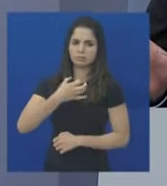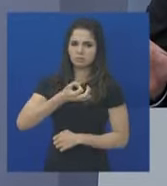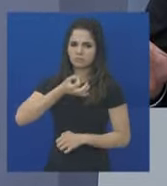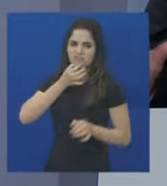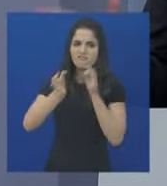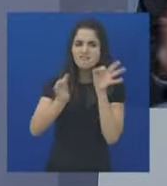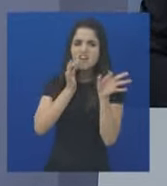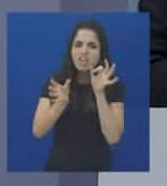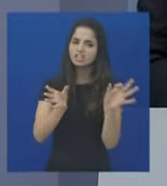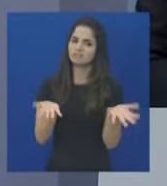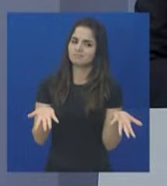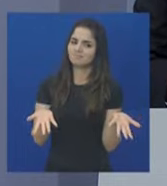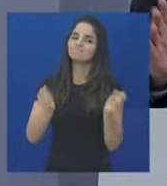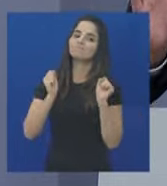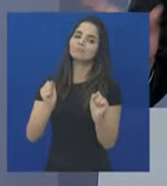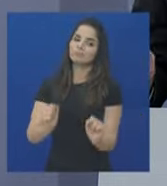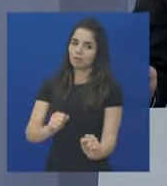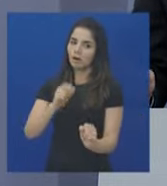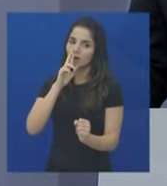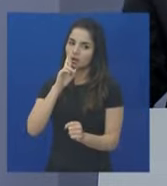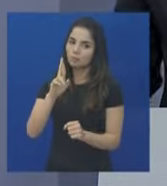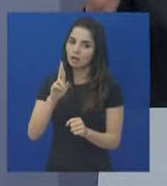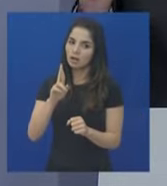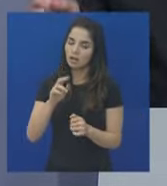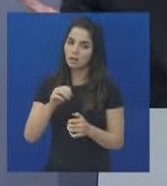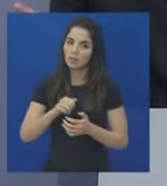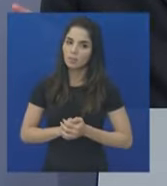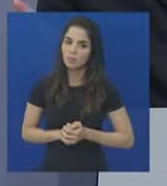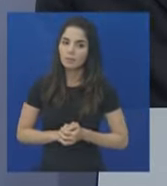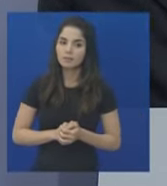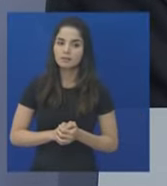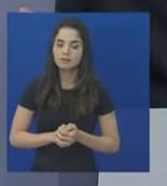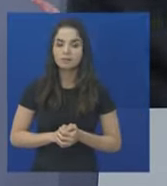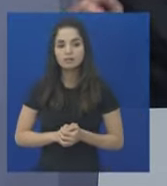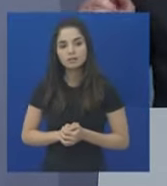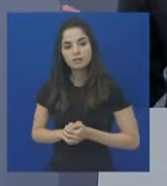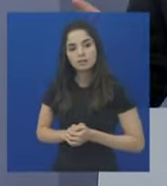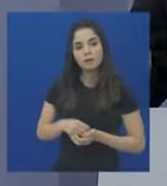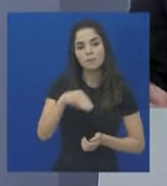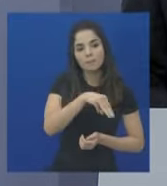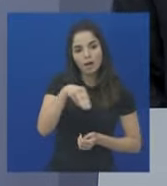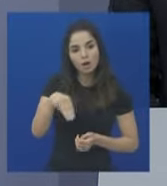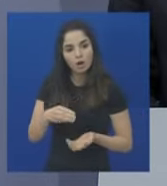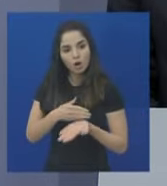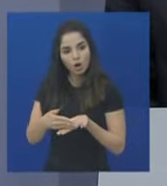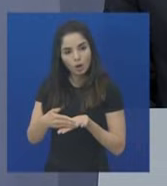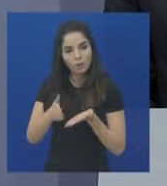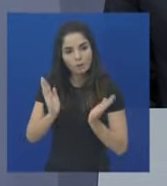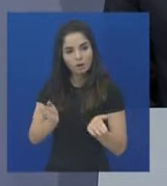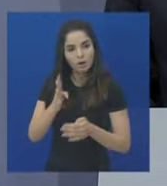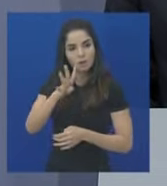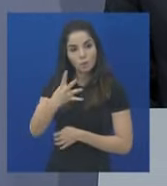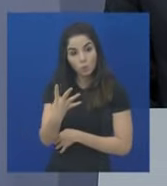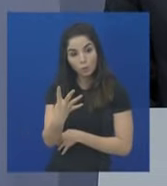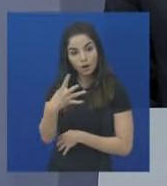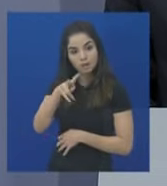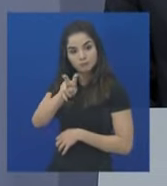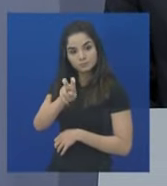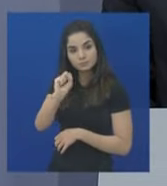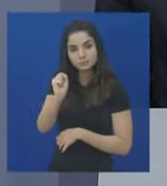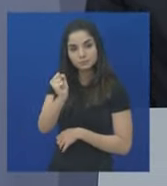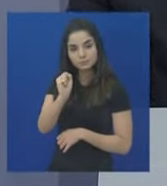esse não é o tempo, não é um tempo dado para o direito de resposta. Então, candidato Marquinho Mendes, a partir de agora o senhor tem 45 segundos